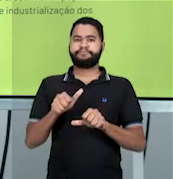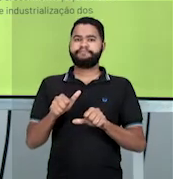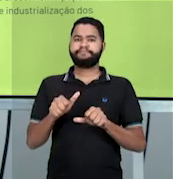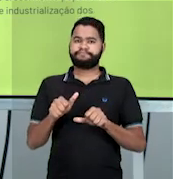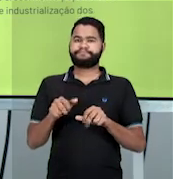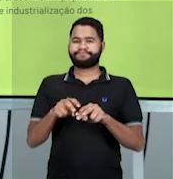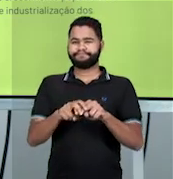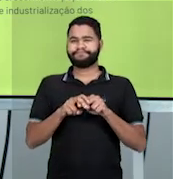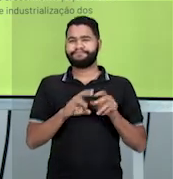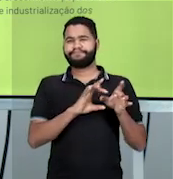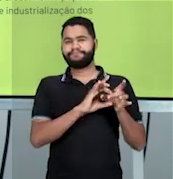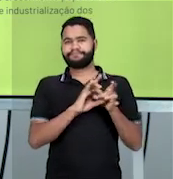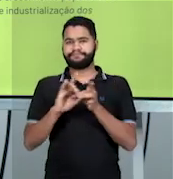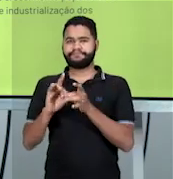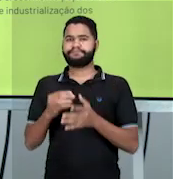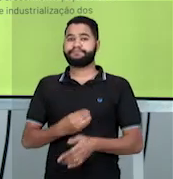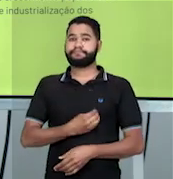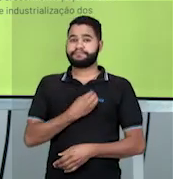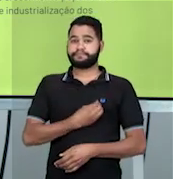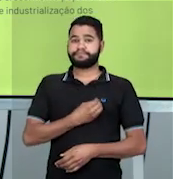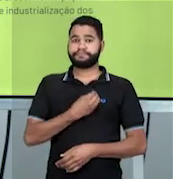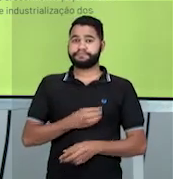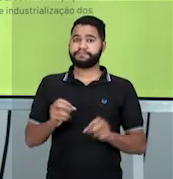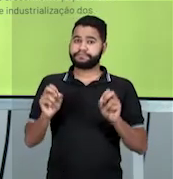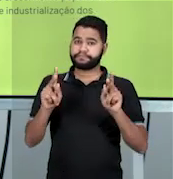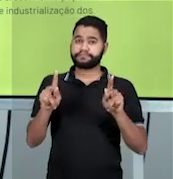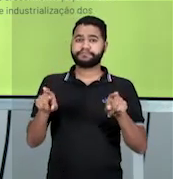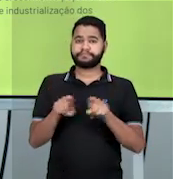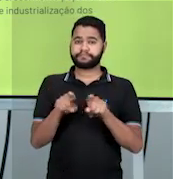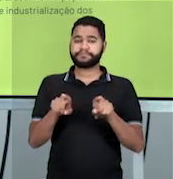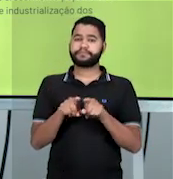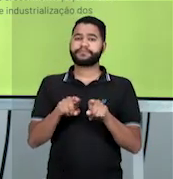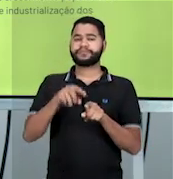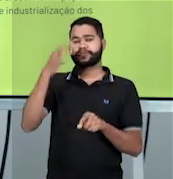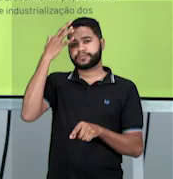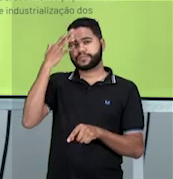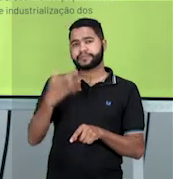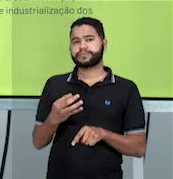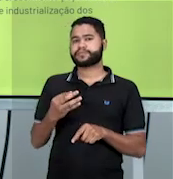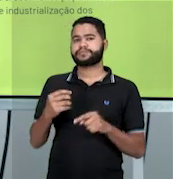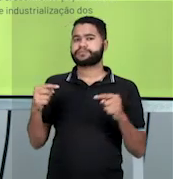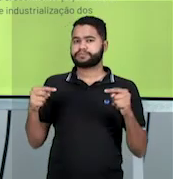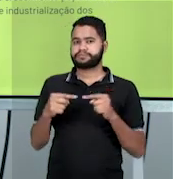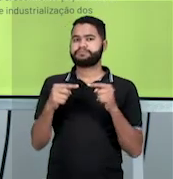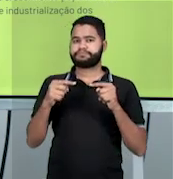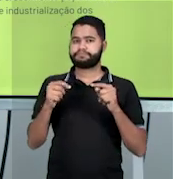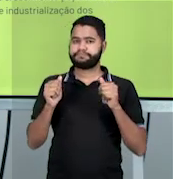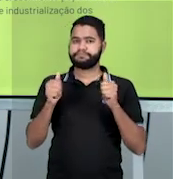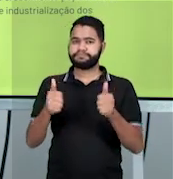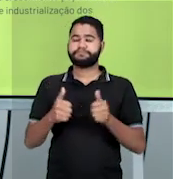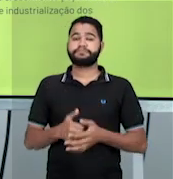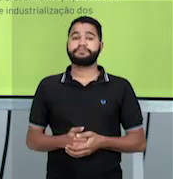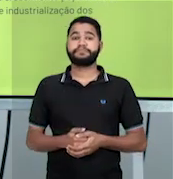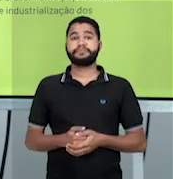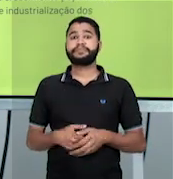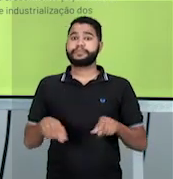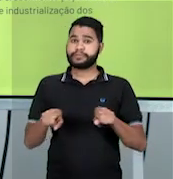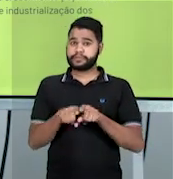pelo contexto atual que estamos vivenciando, ok? E aí nós vamos compreender um pouco em relação a isso, tá? E